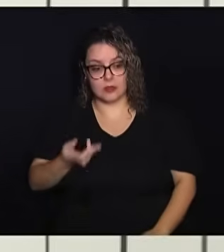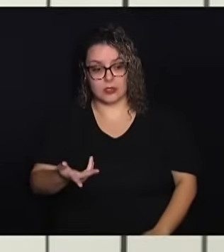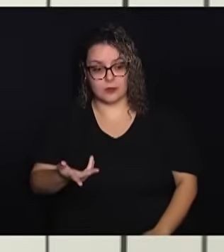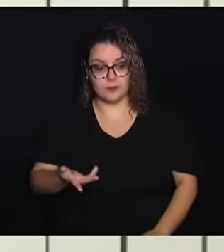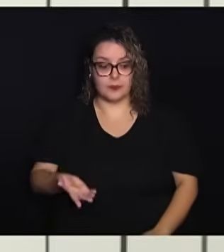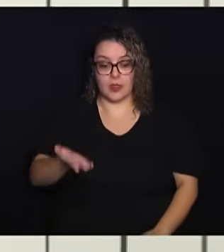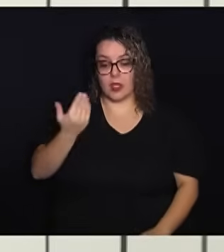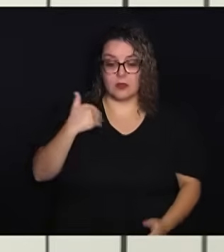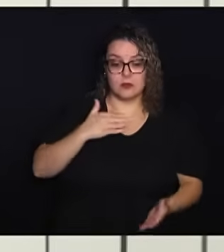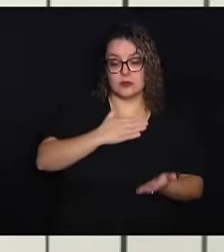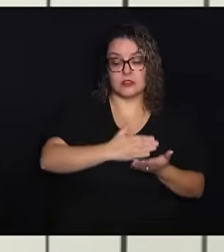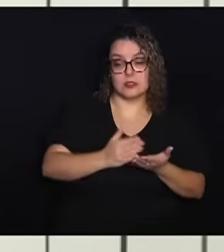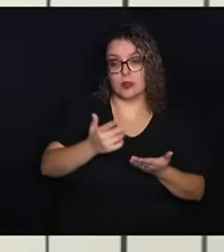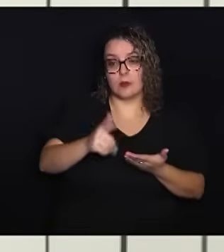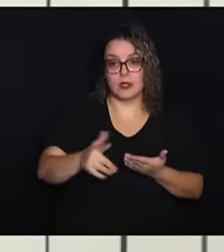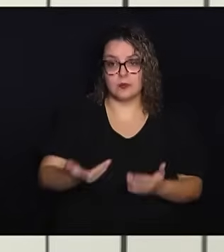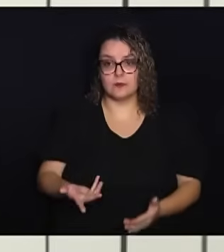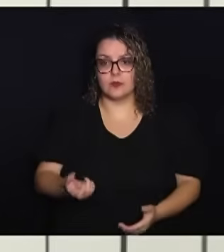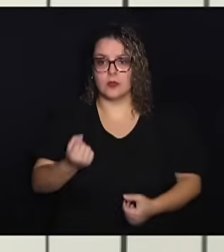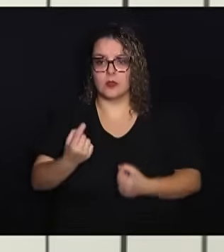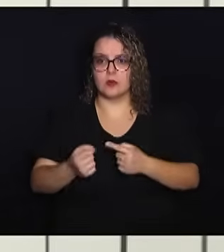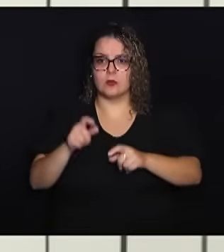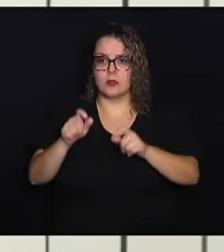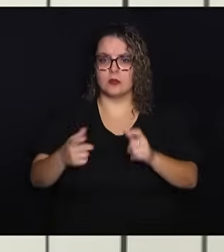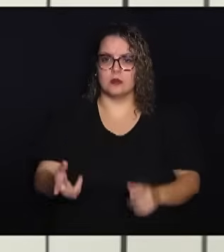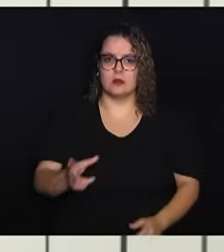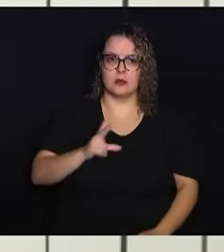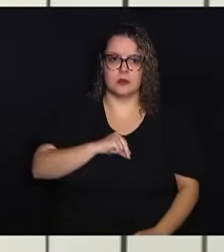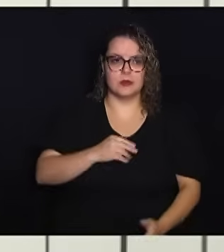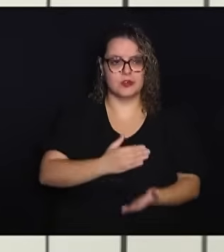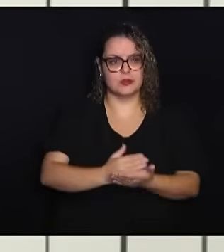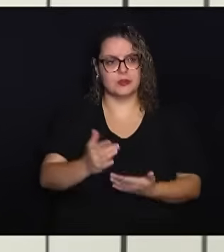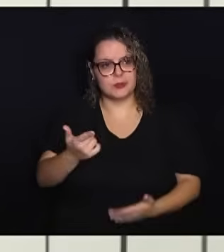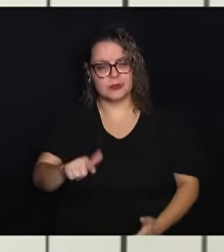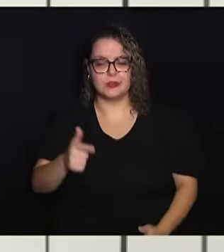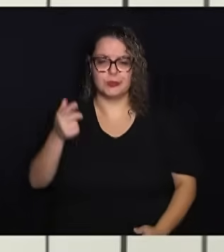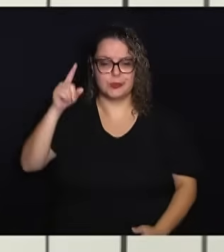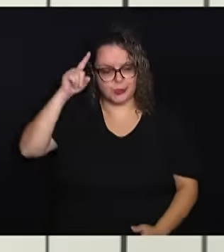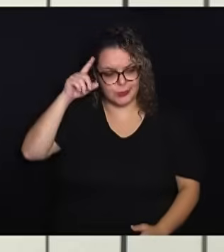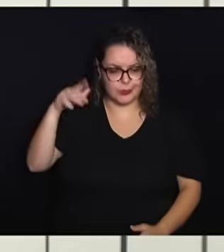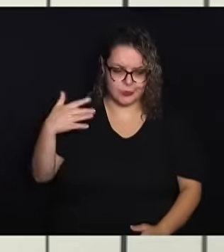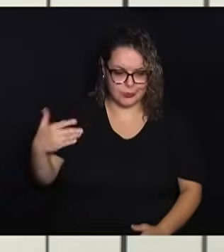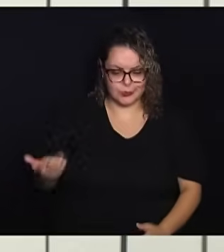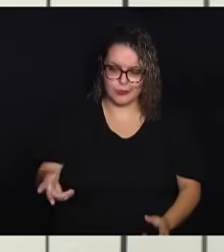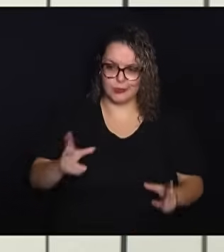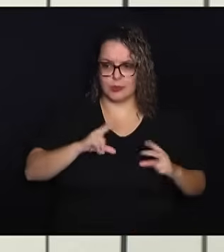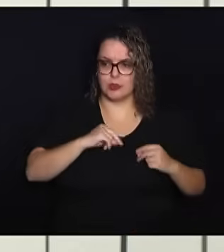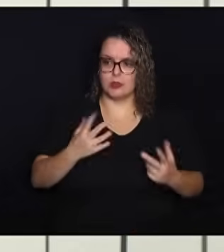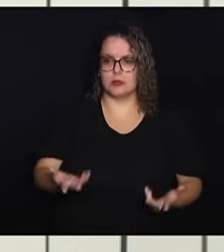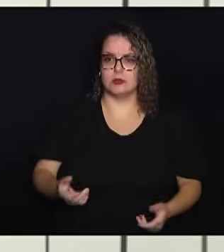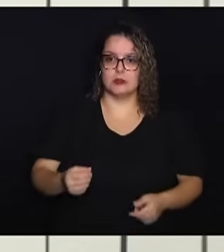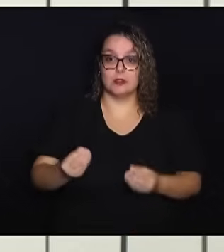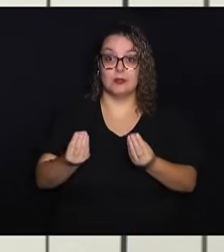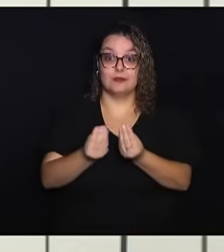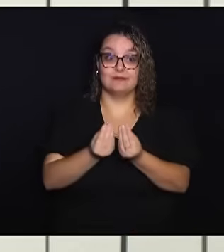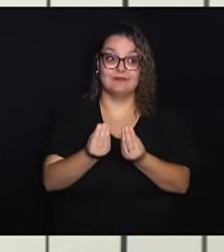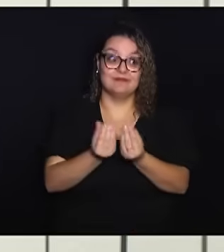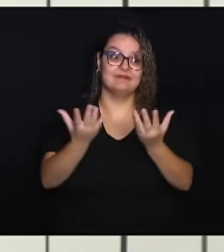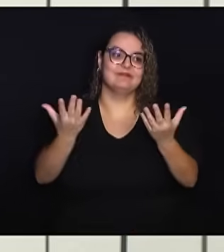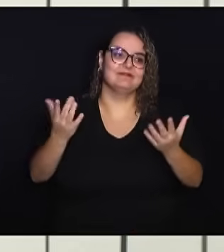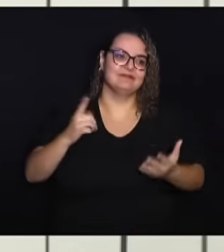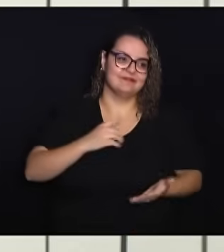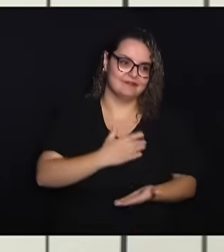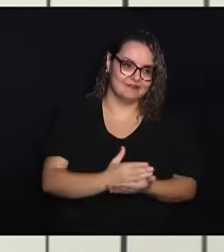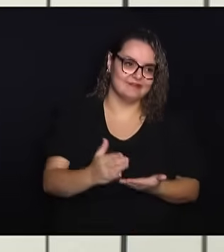vamos recomeçar, daí tem algumas pessoas que nossa, mas tem que recomeçar todo dia. Poxa vida, a gente tem aí o milagre de recomeçar todos